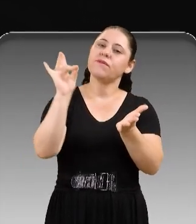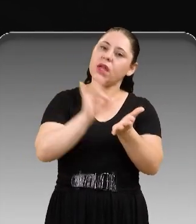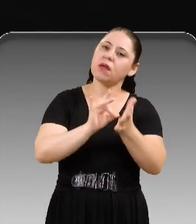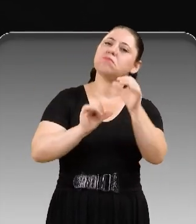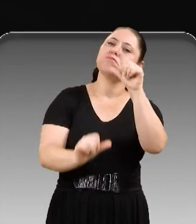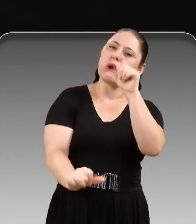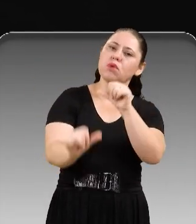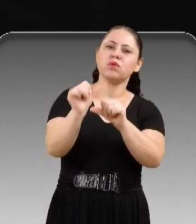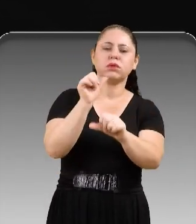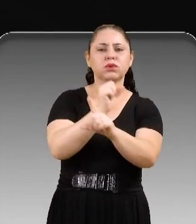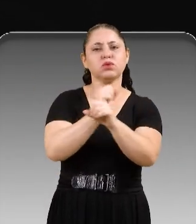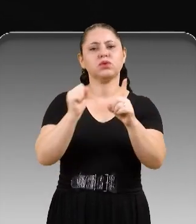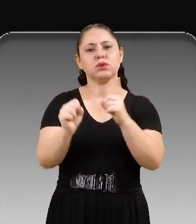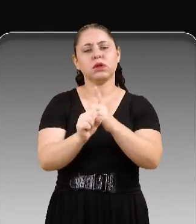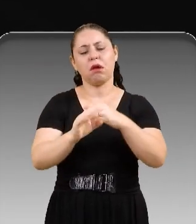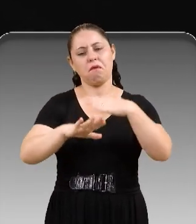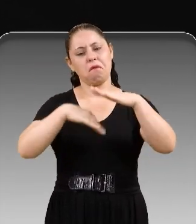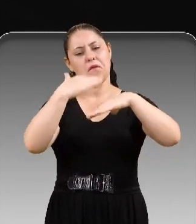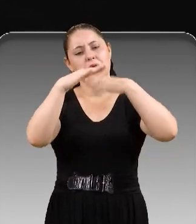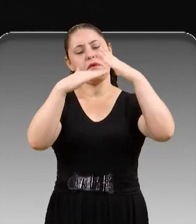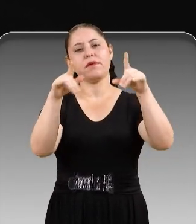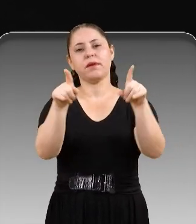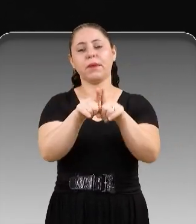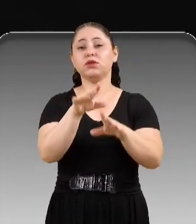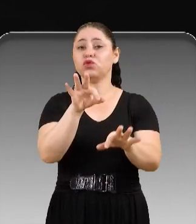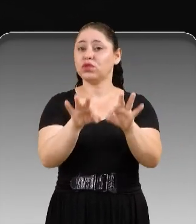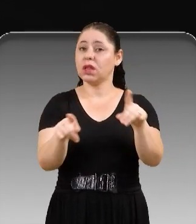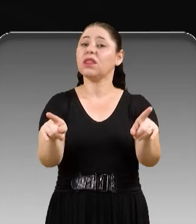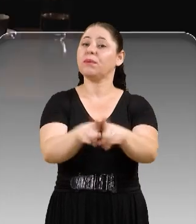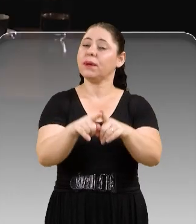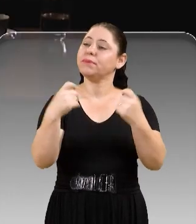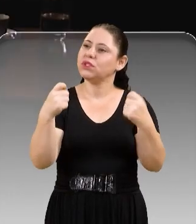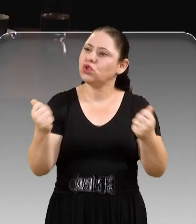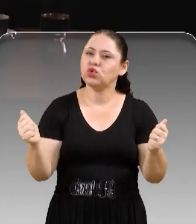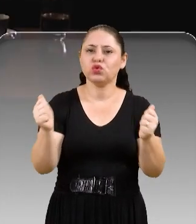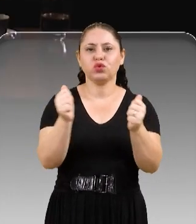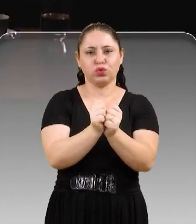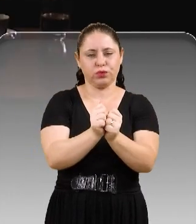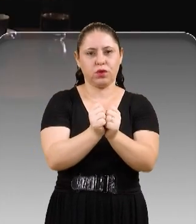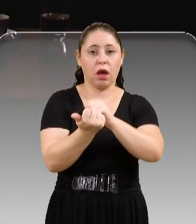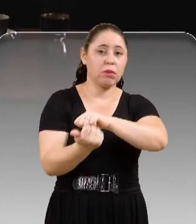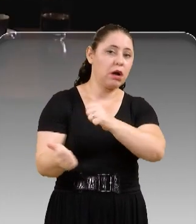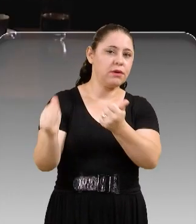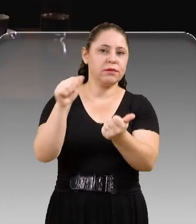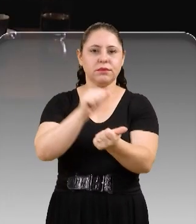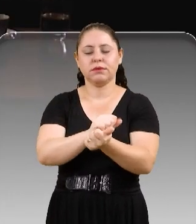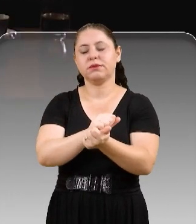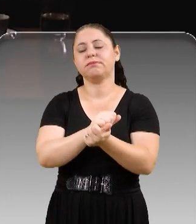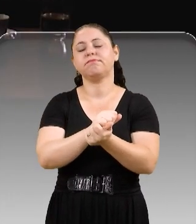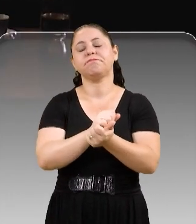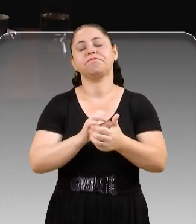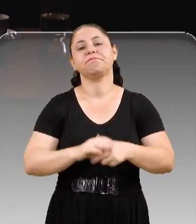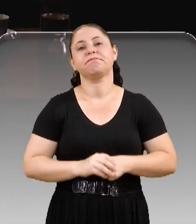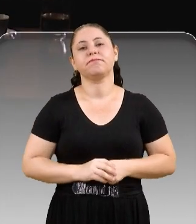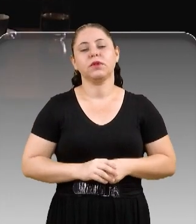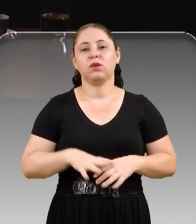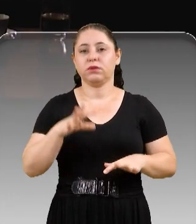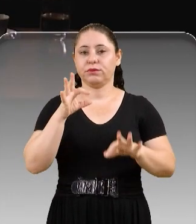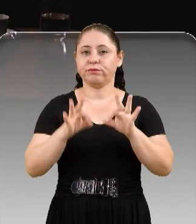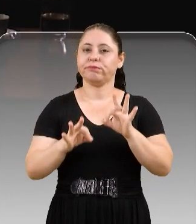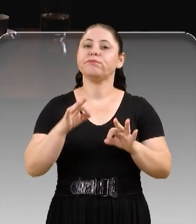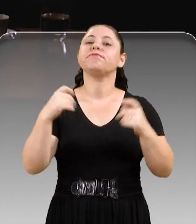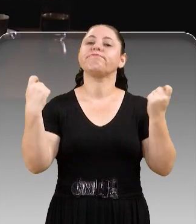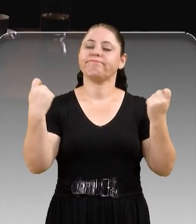sociedade evolui, e eu acredito que o judiciário deve evoluir junto com essas questões sociais. O judiciário tem que evoluir junto com essas